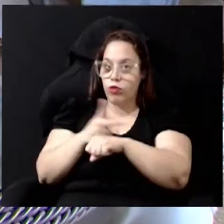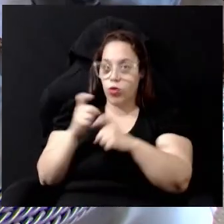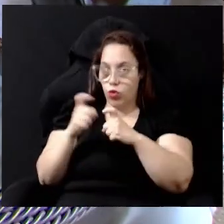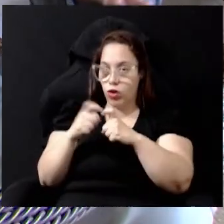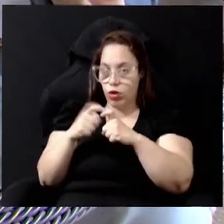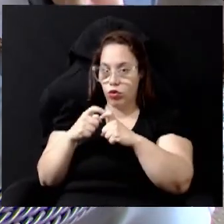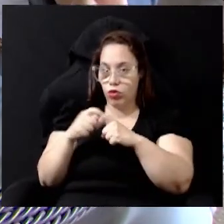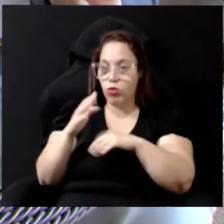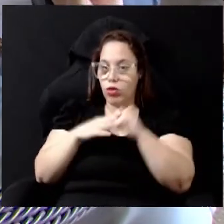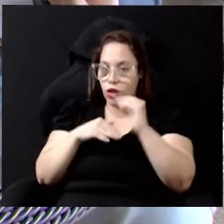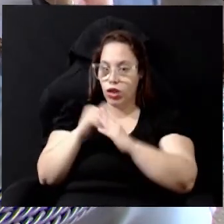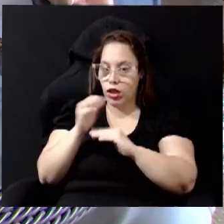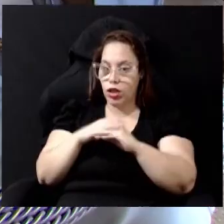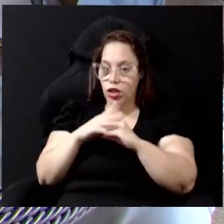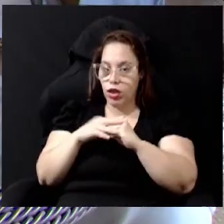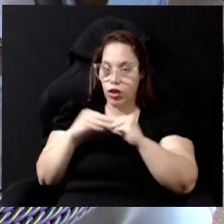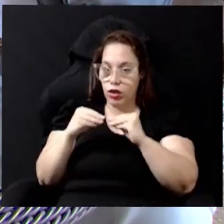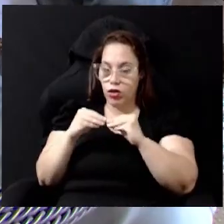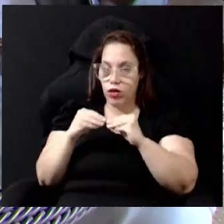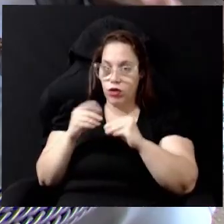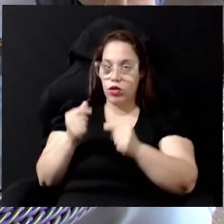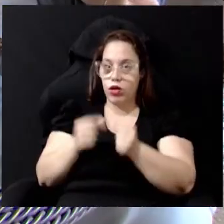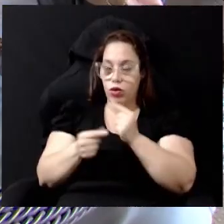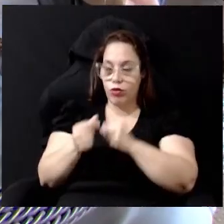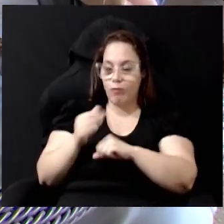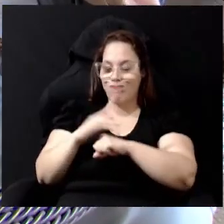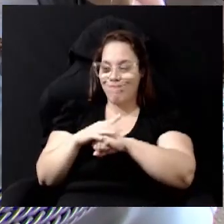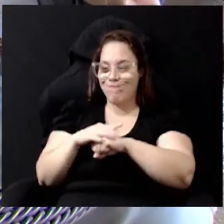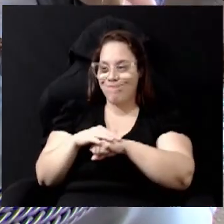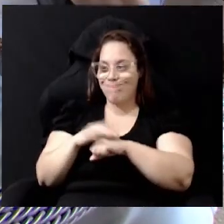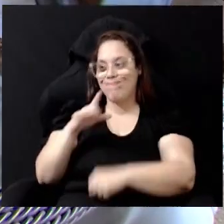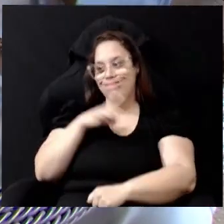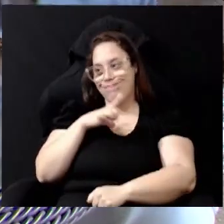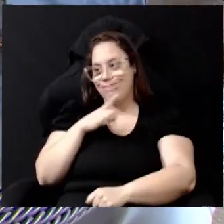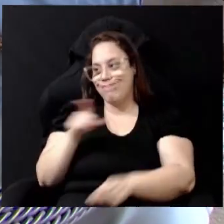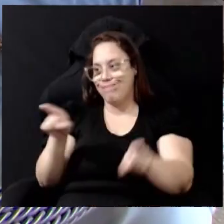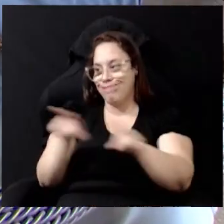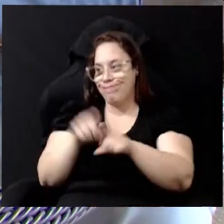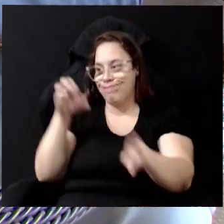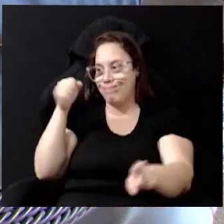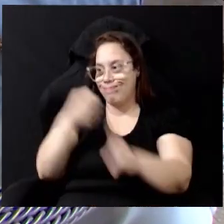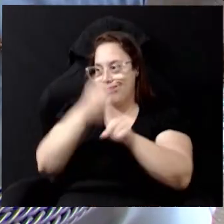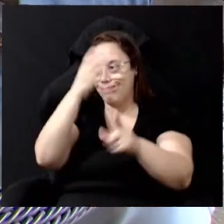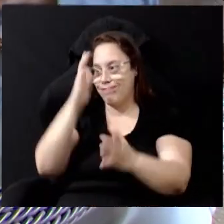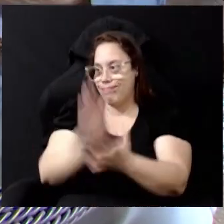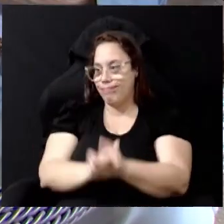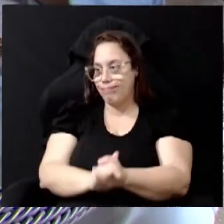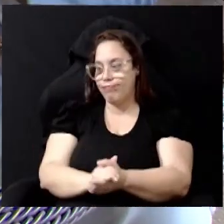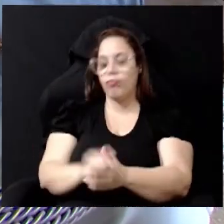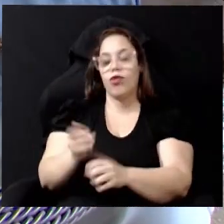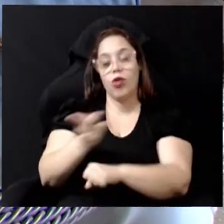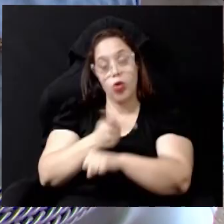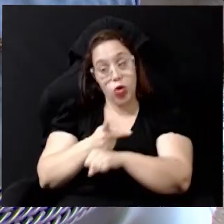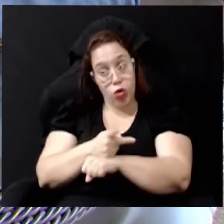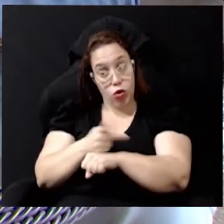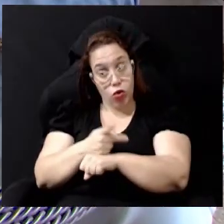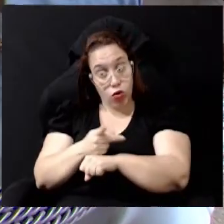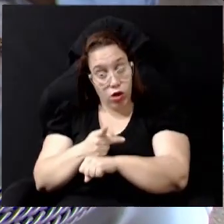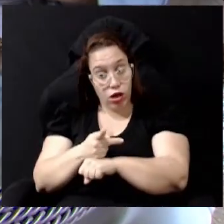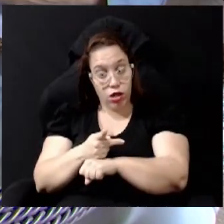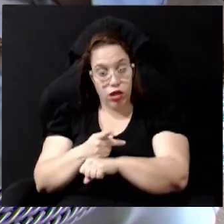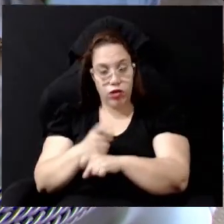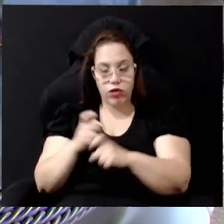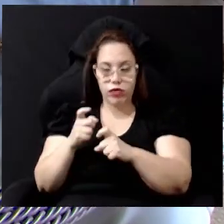doença, a doença financeira também é uma doença que acaba impactando na vida dela, então ela tem que procurar ajuda profissional. Se ela não consegue sair disso